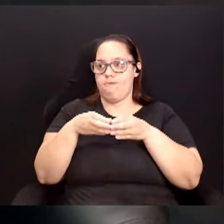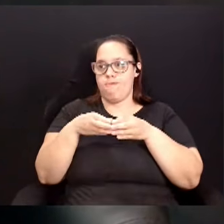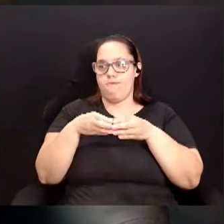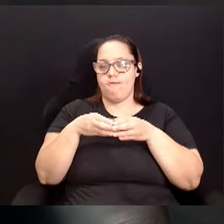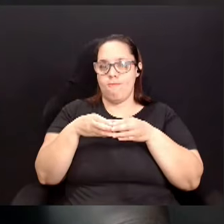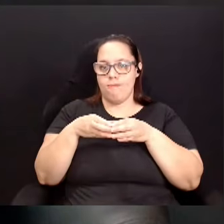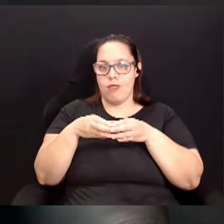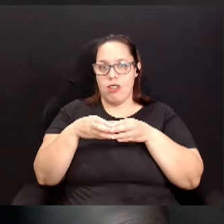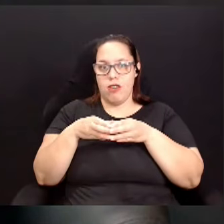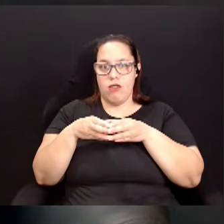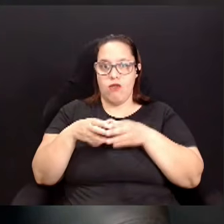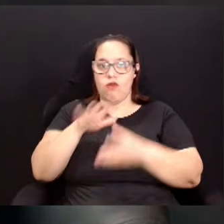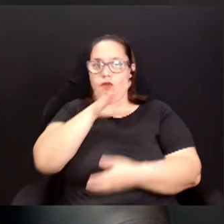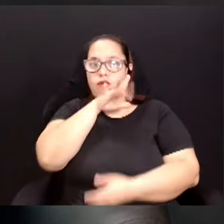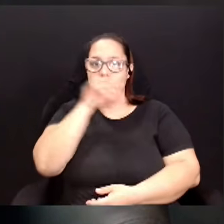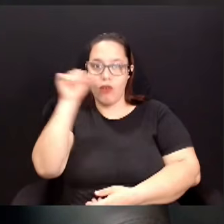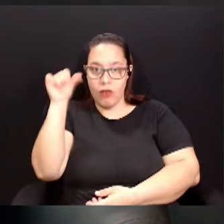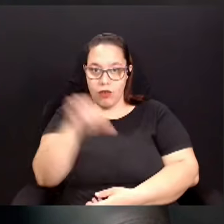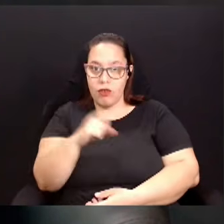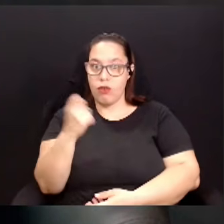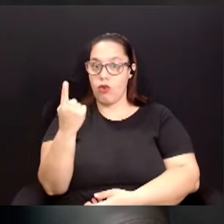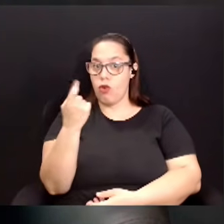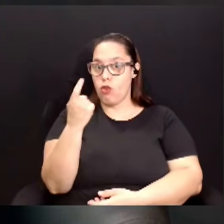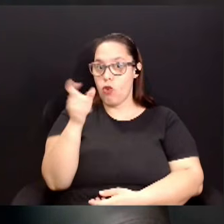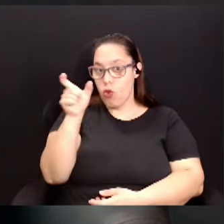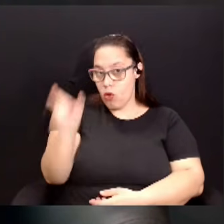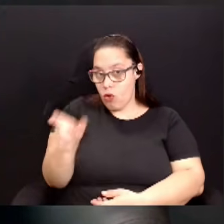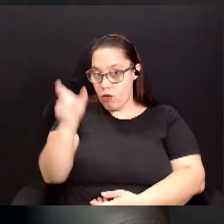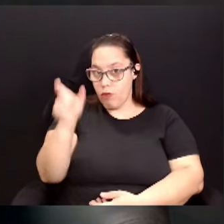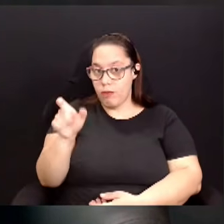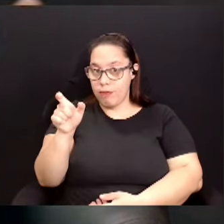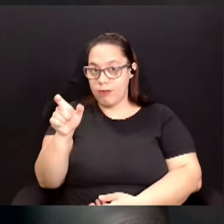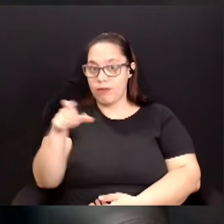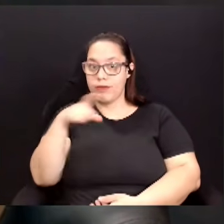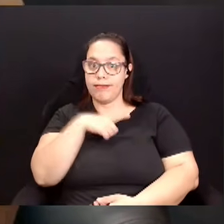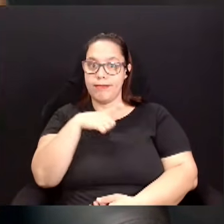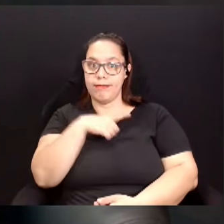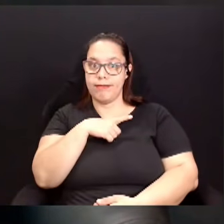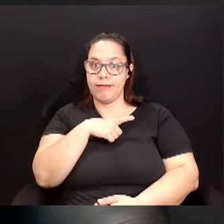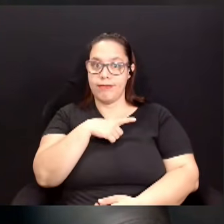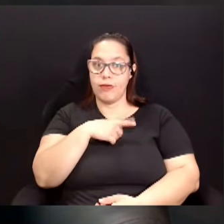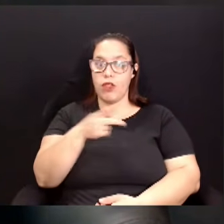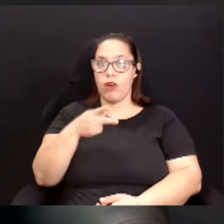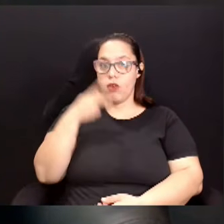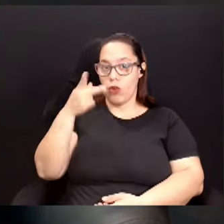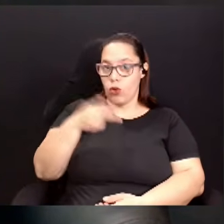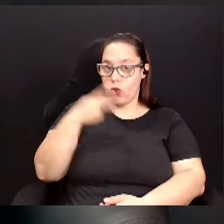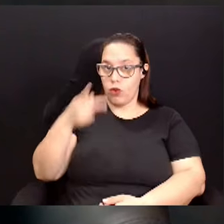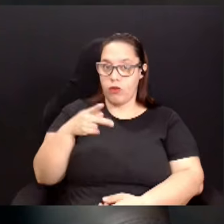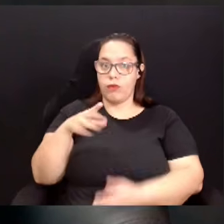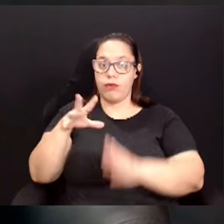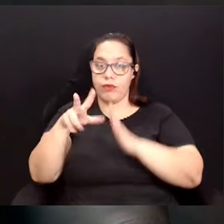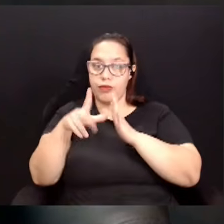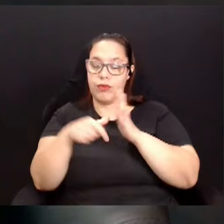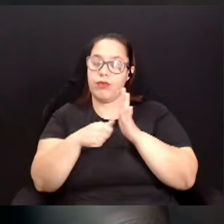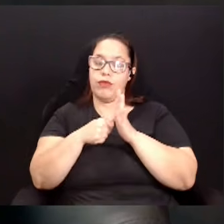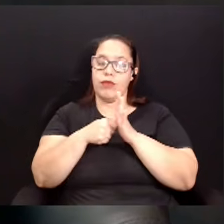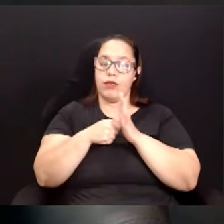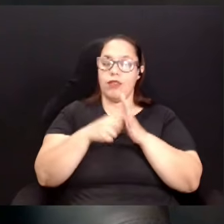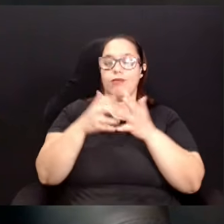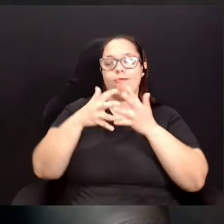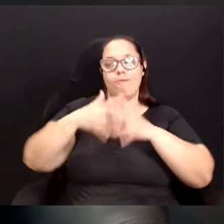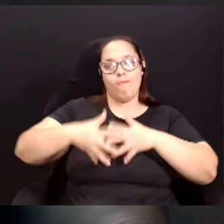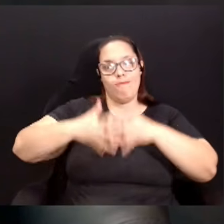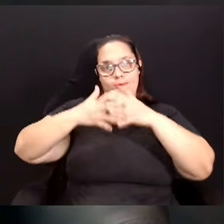improdutível quando só uma pessoa ali tem, né, a palavra, rouba ali. Fica mais complicado ainda quando é o